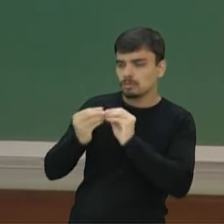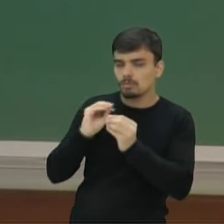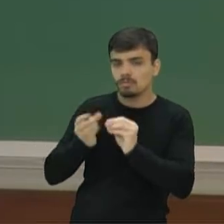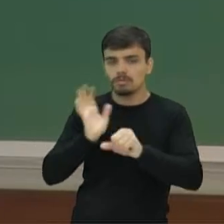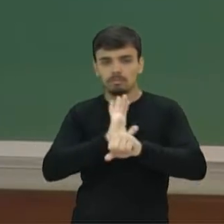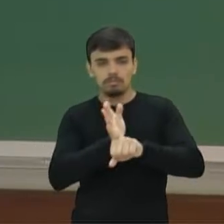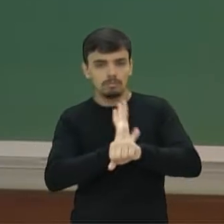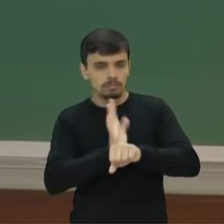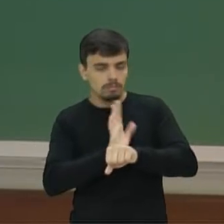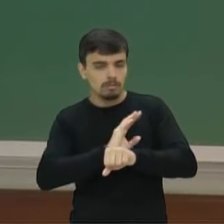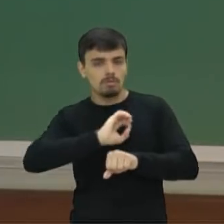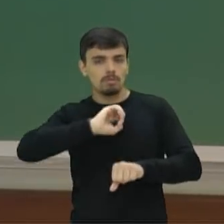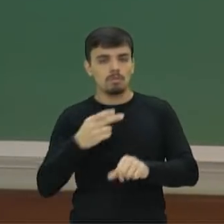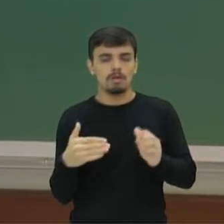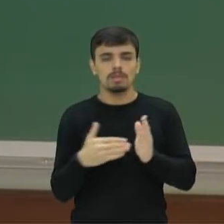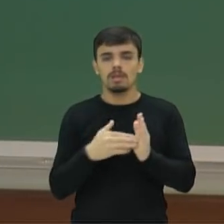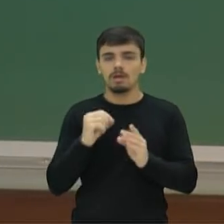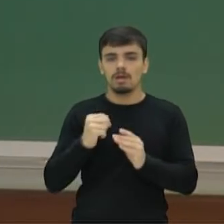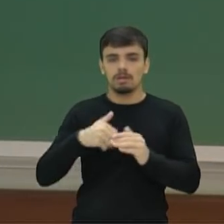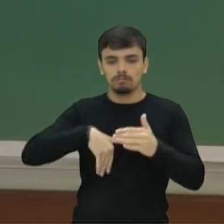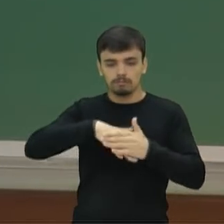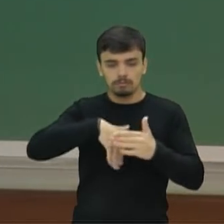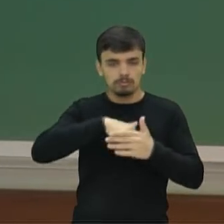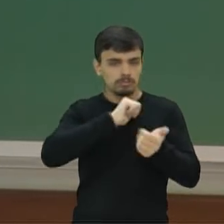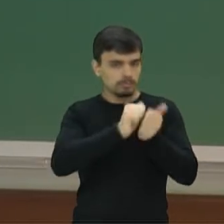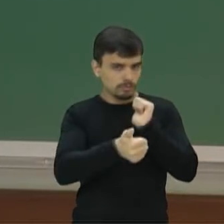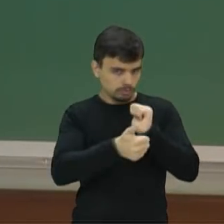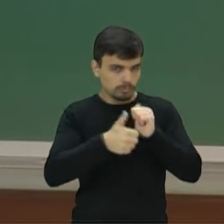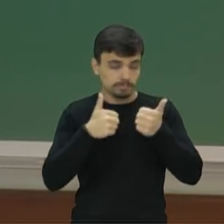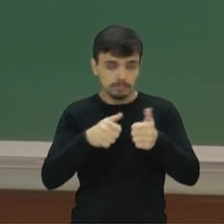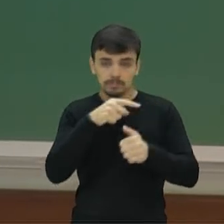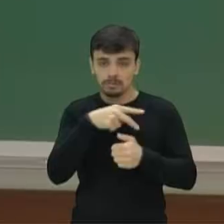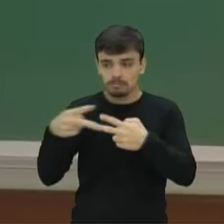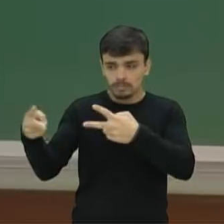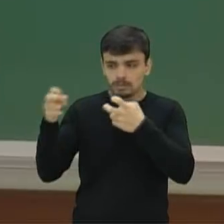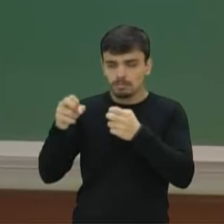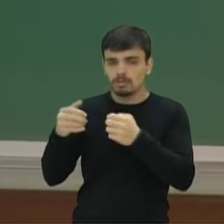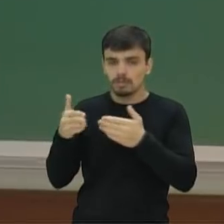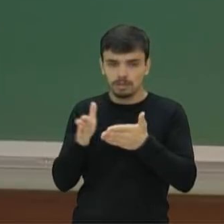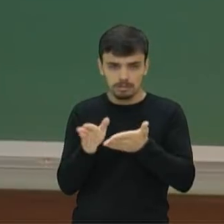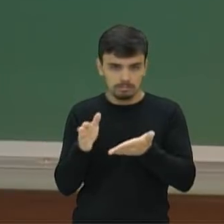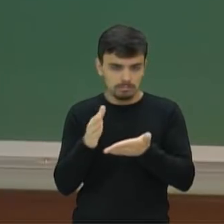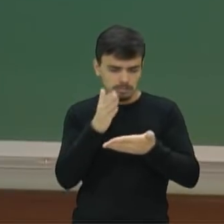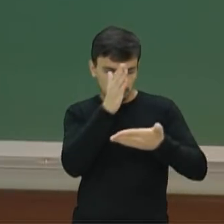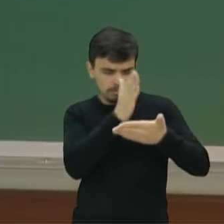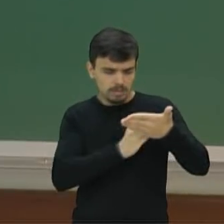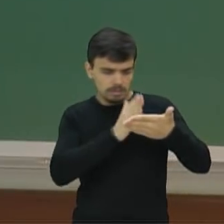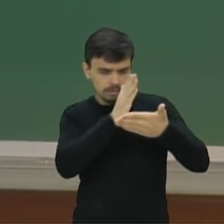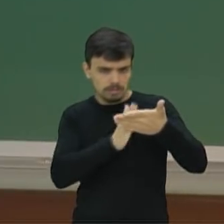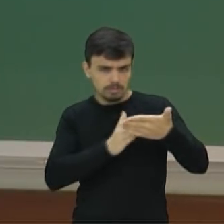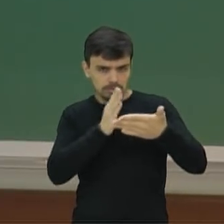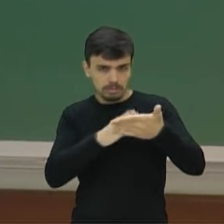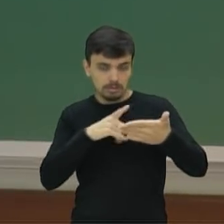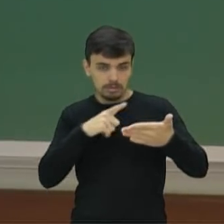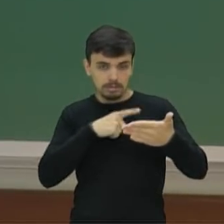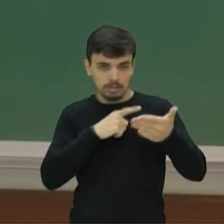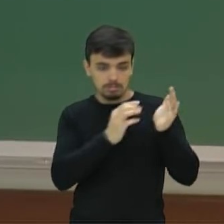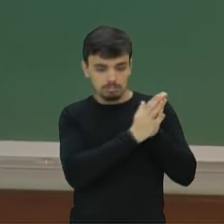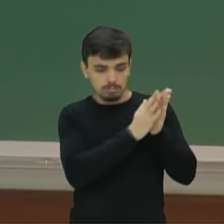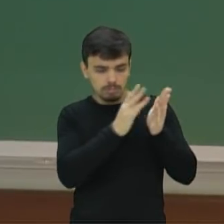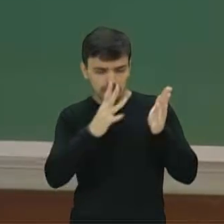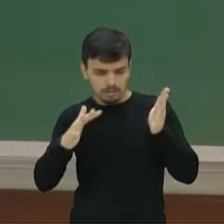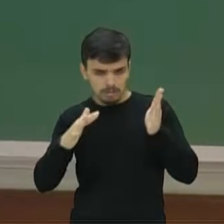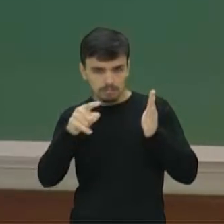a um filme ou até mesmo uma partida de futebol, você vai perceber que entre o determinado programa que você